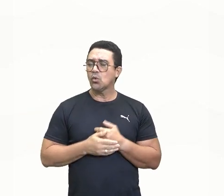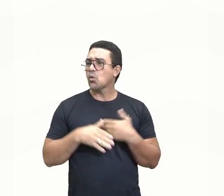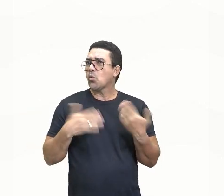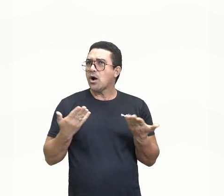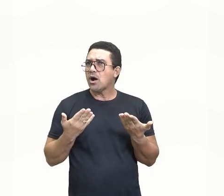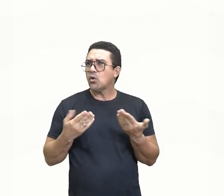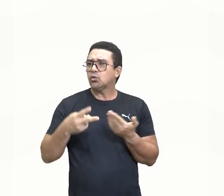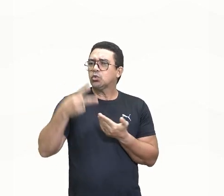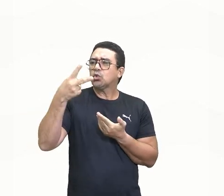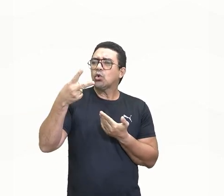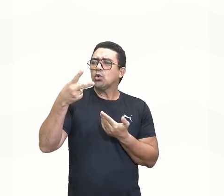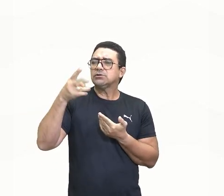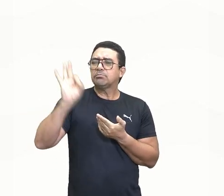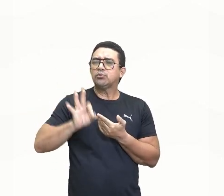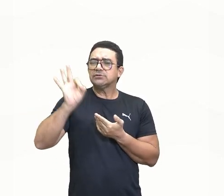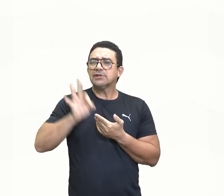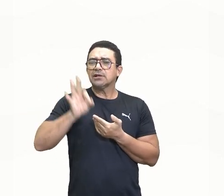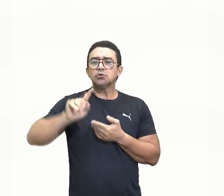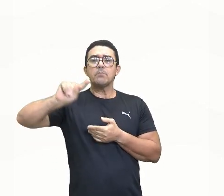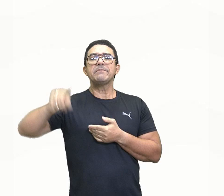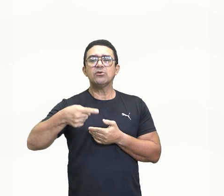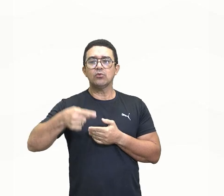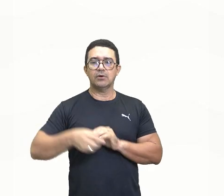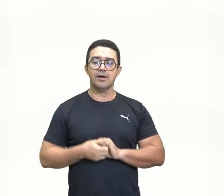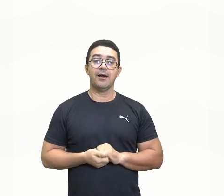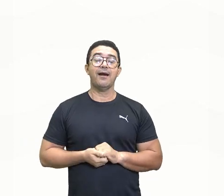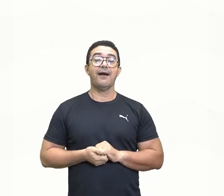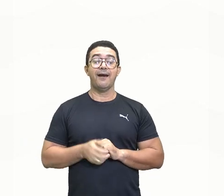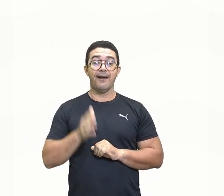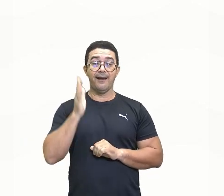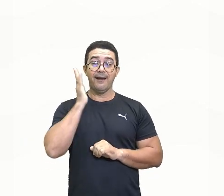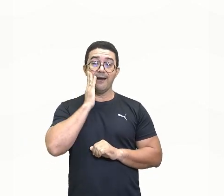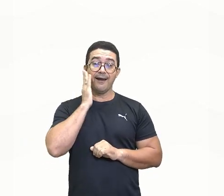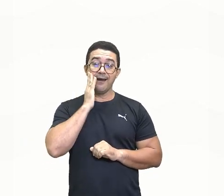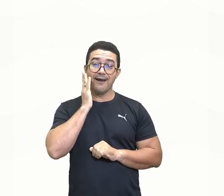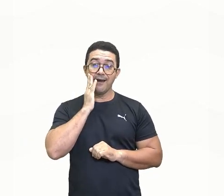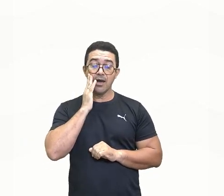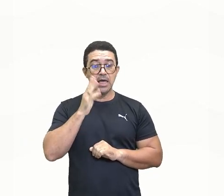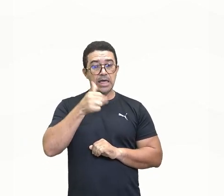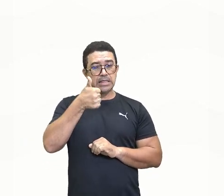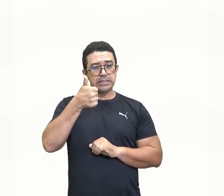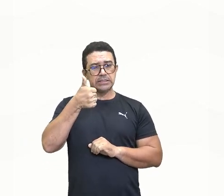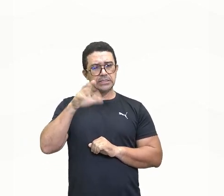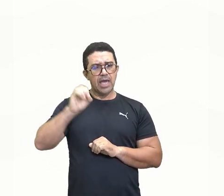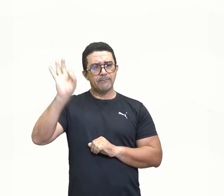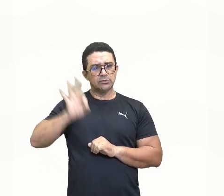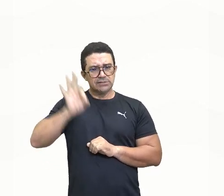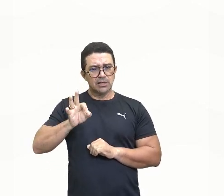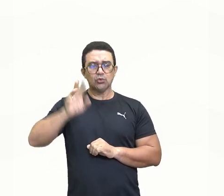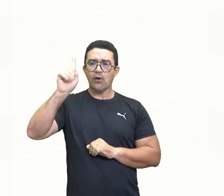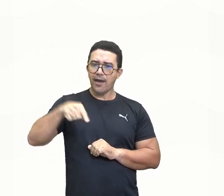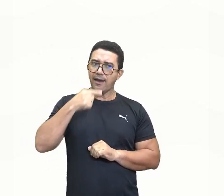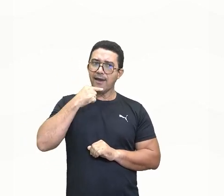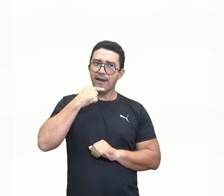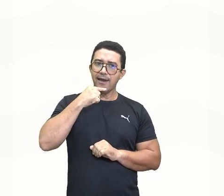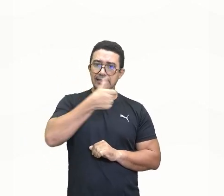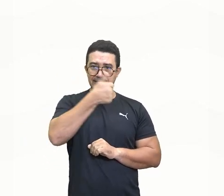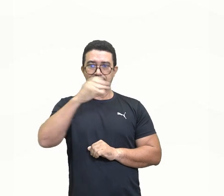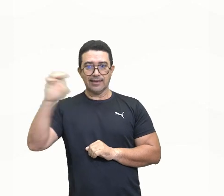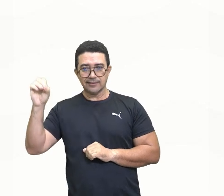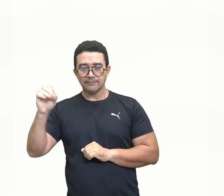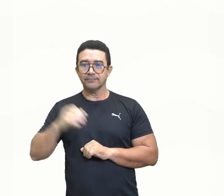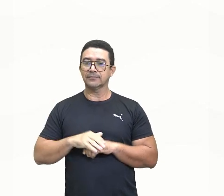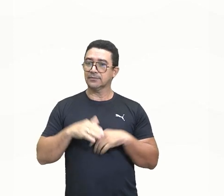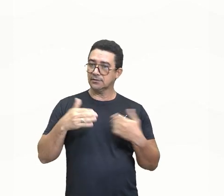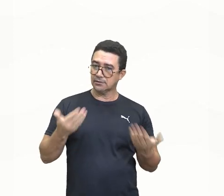é 2% de R$1.000? 10% seria 100. 2% é a mesma coisa